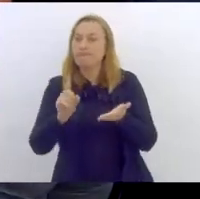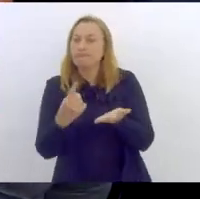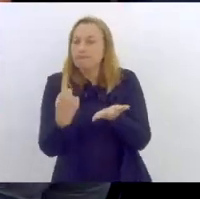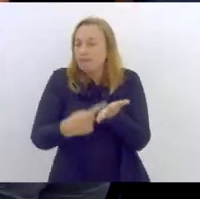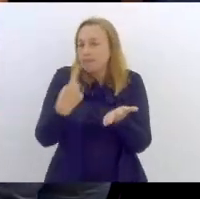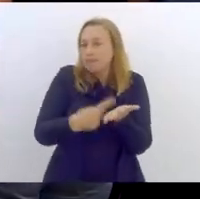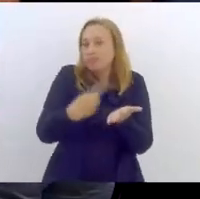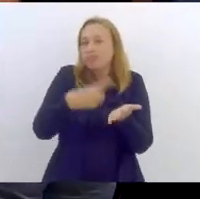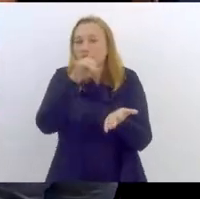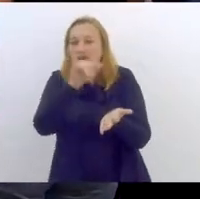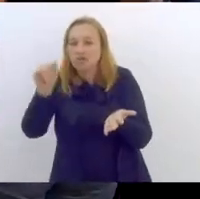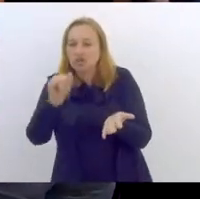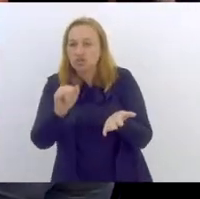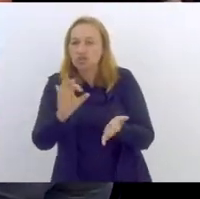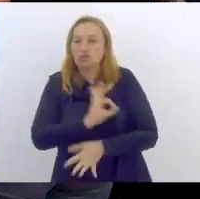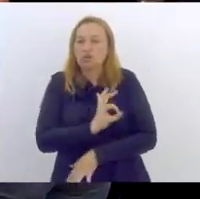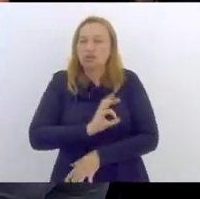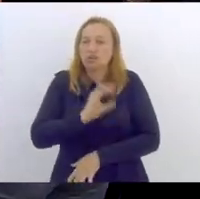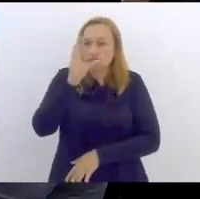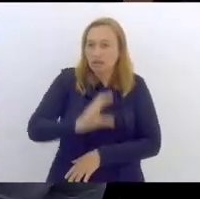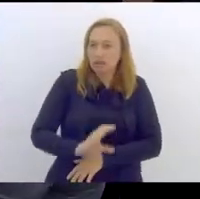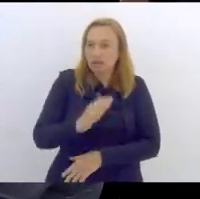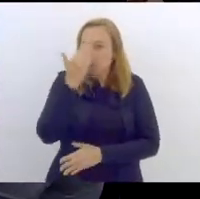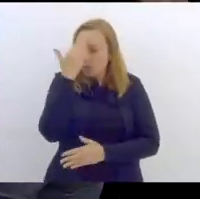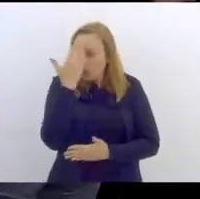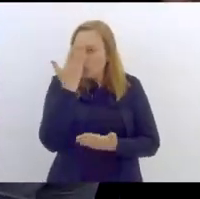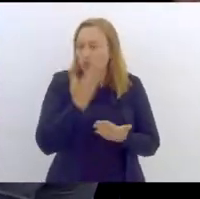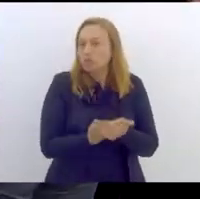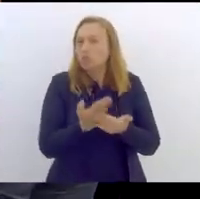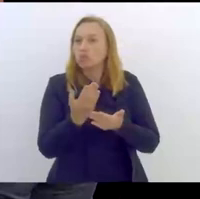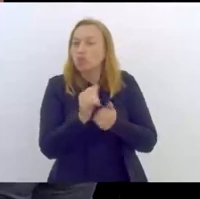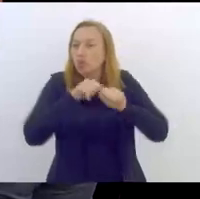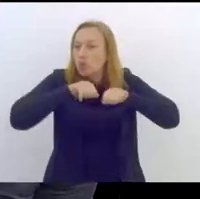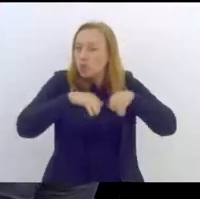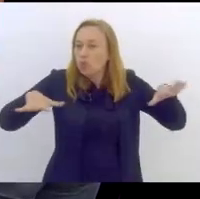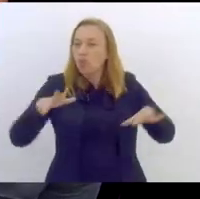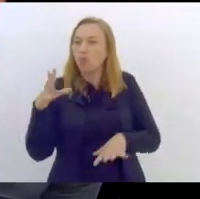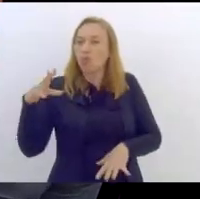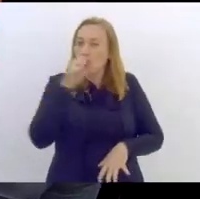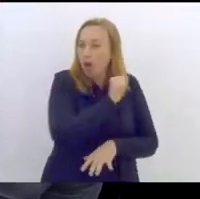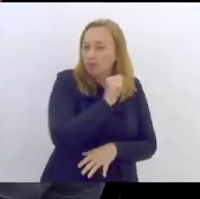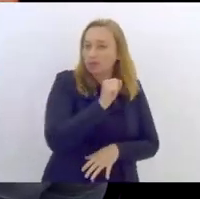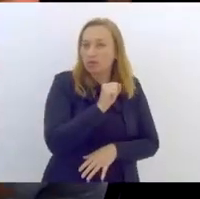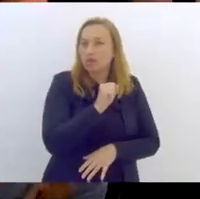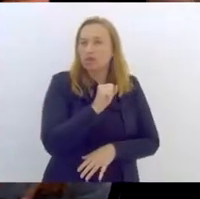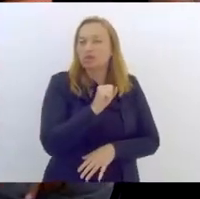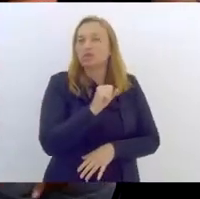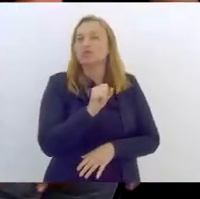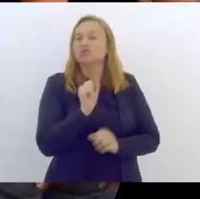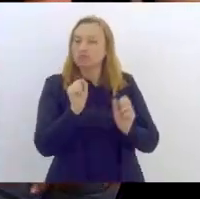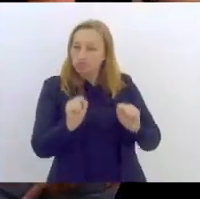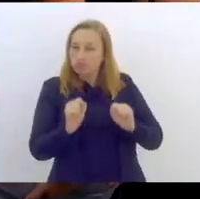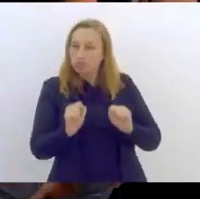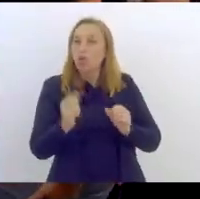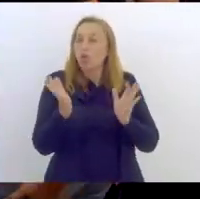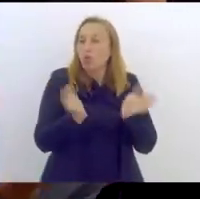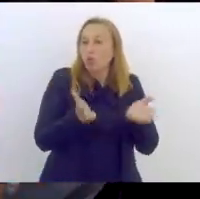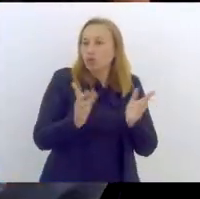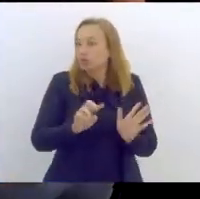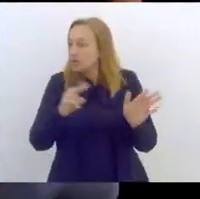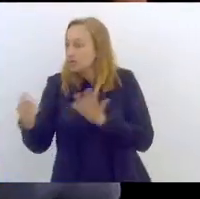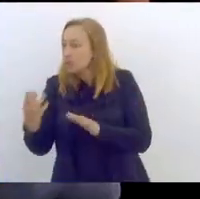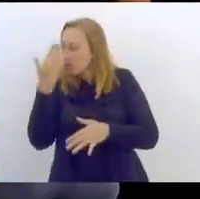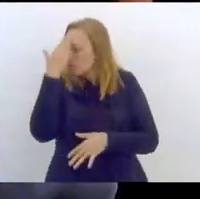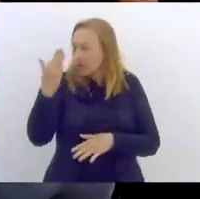polícia civil as datas a gente se compromete em divulgar mais possível se possível ainda hoje ou essa semana